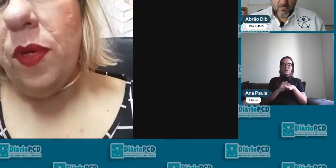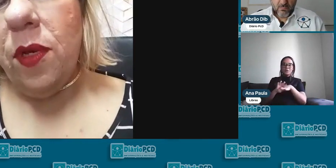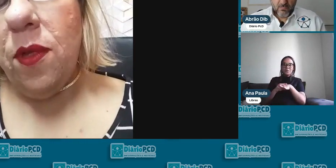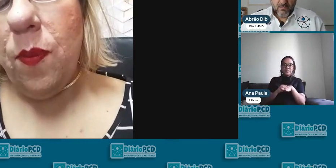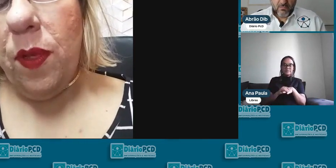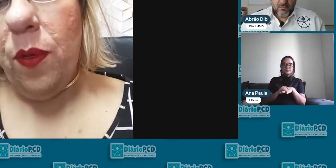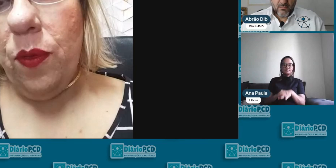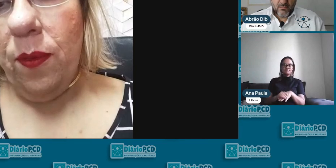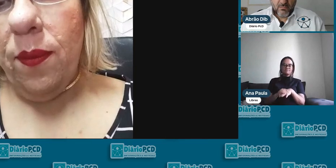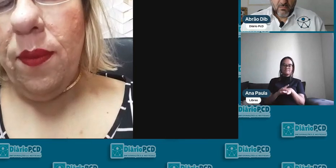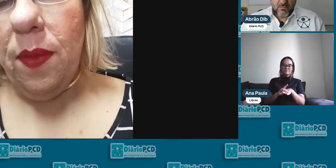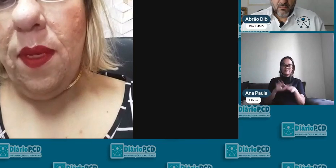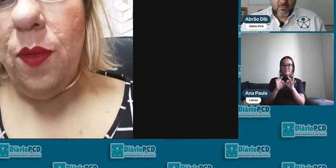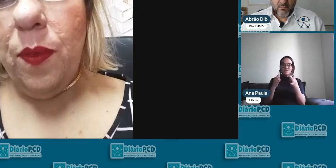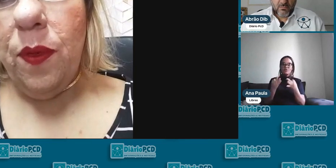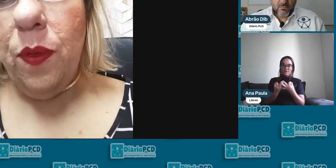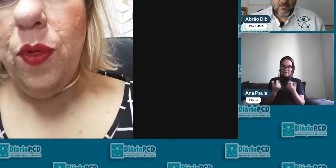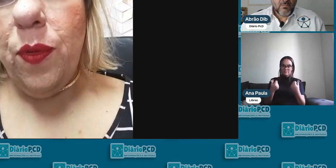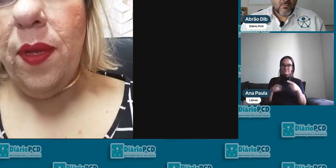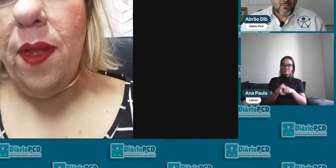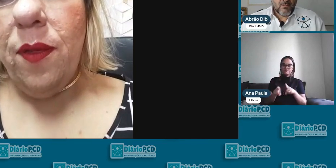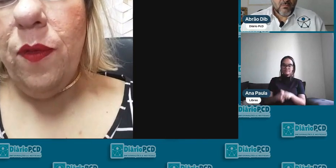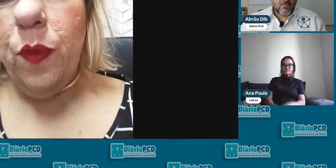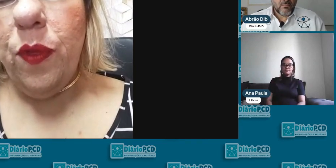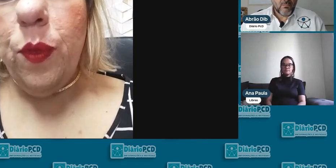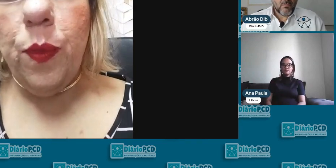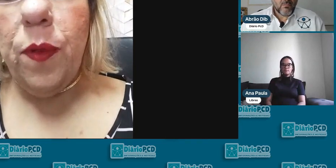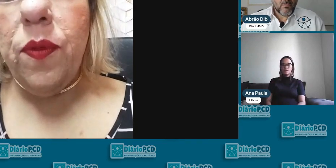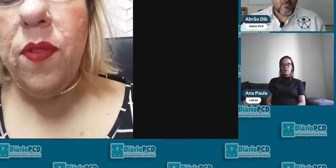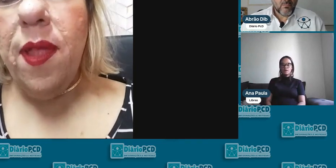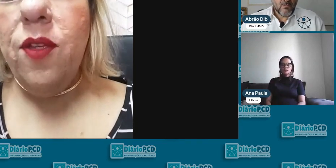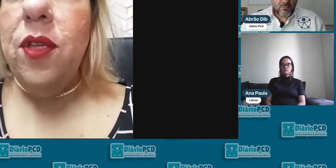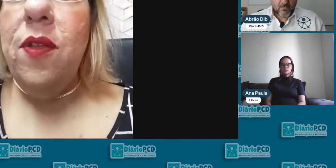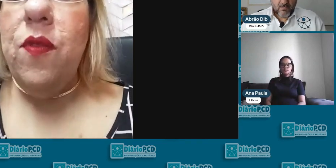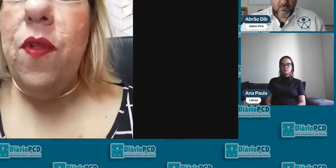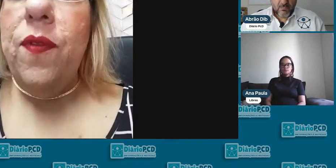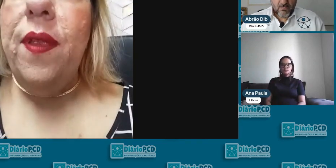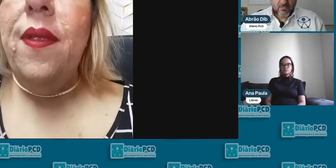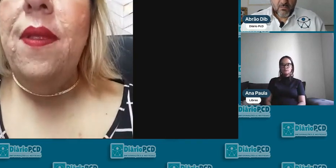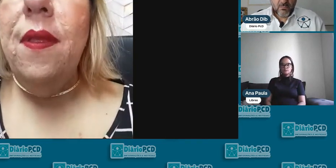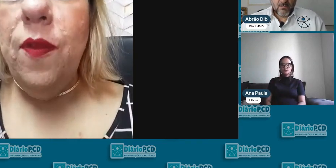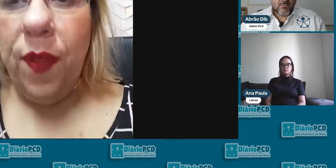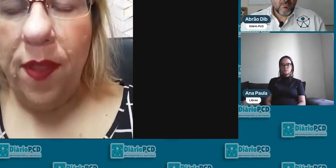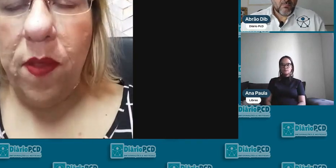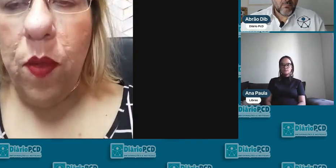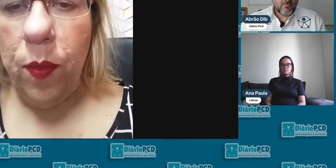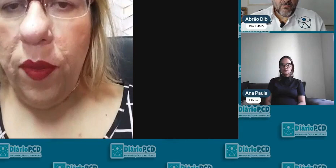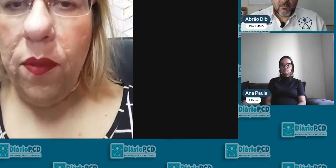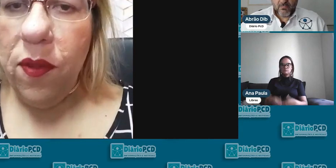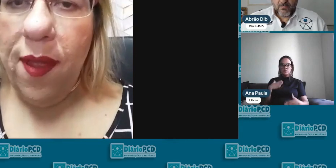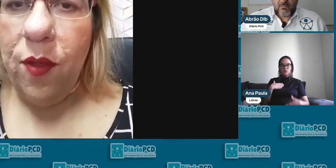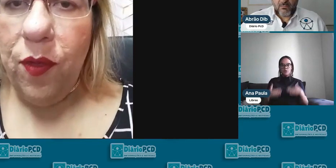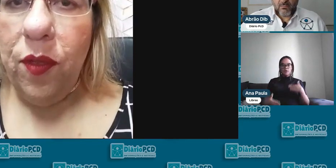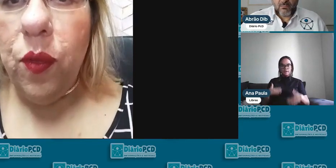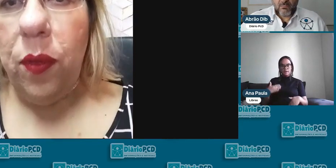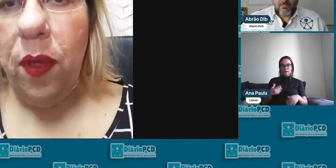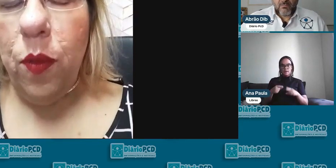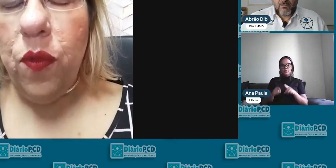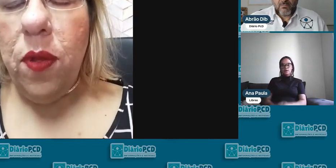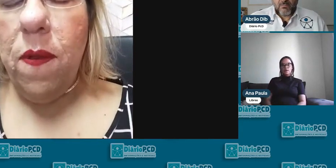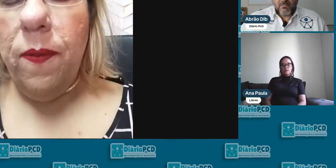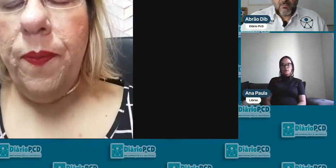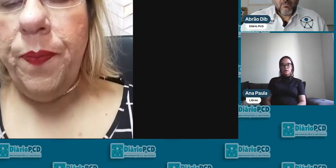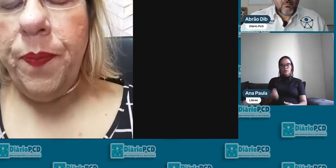vezes durante esse período, né, do período de cuidado, em função do próprio desgaste que eles sofrem físico, porque é um desgaste físico